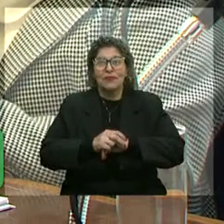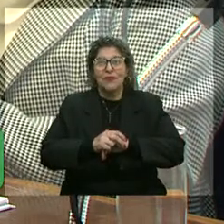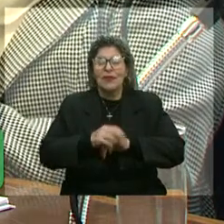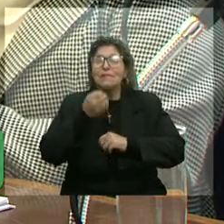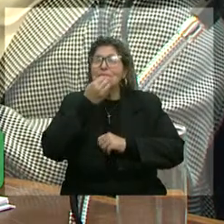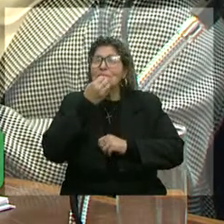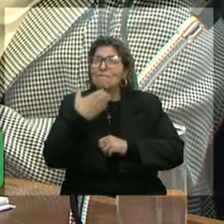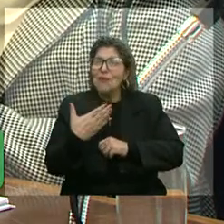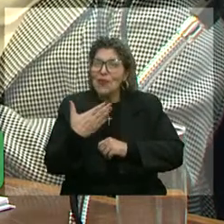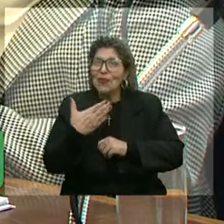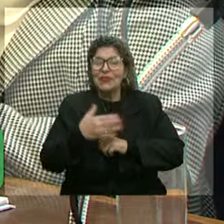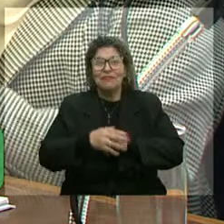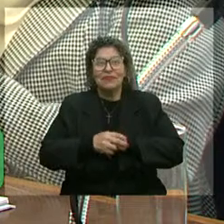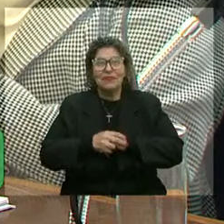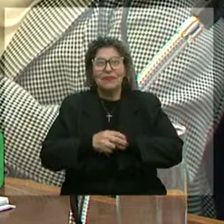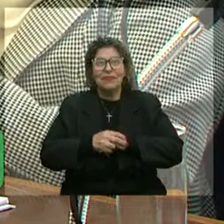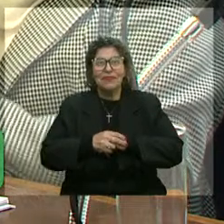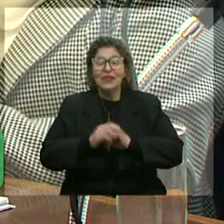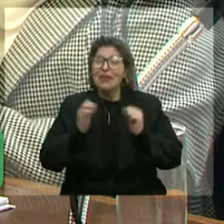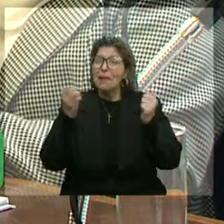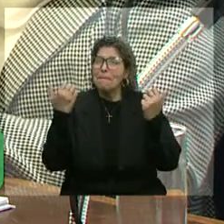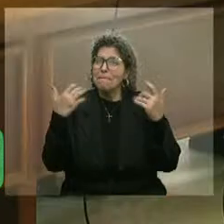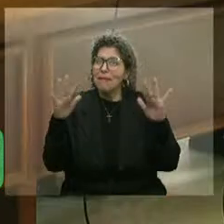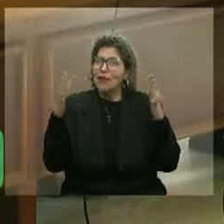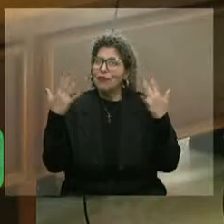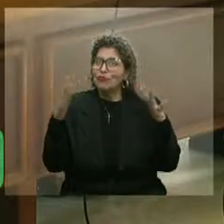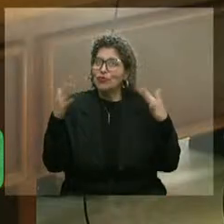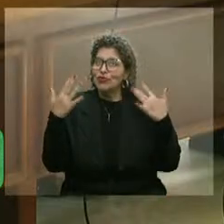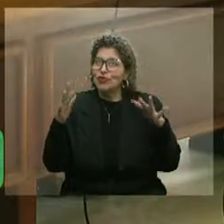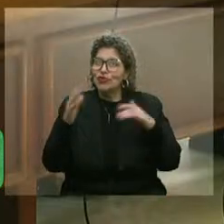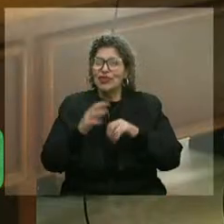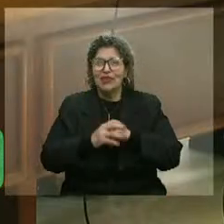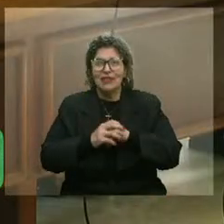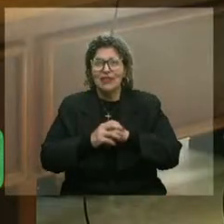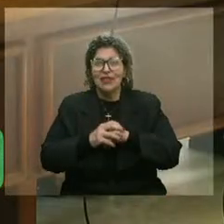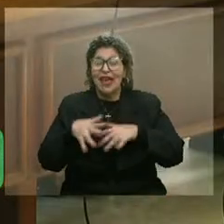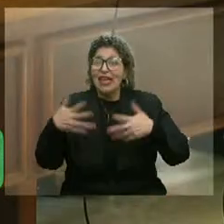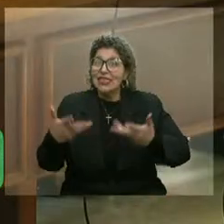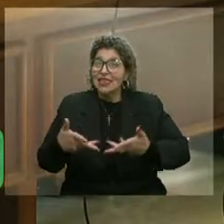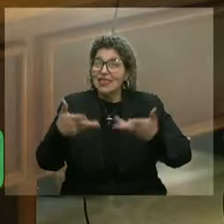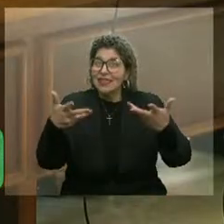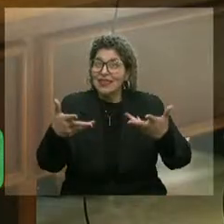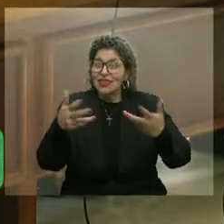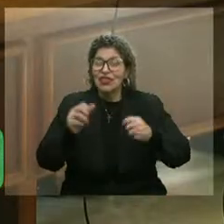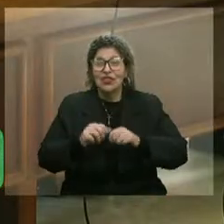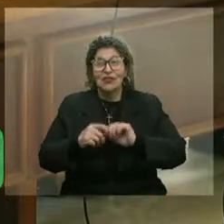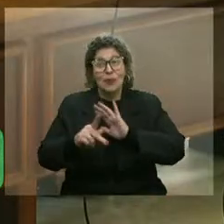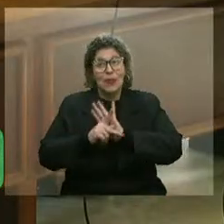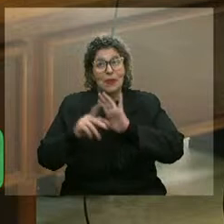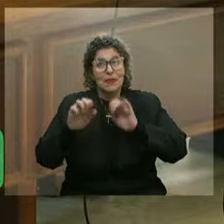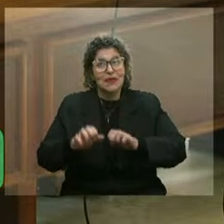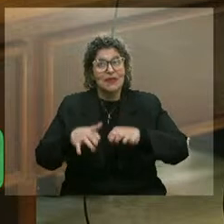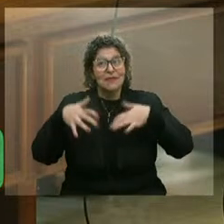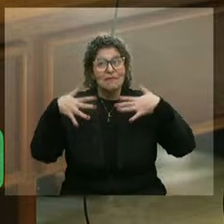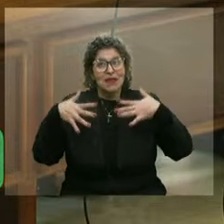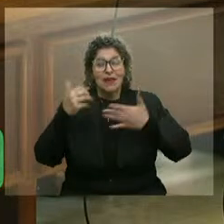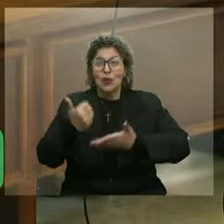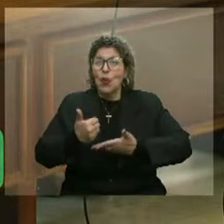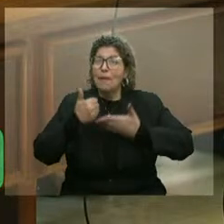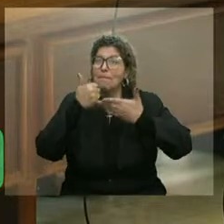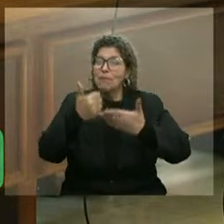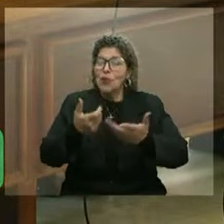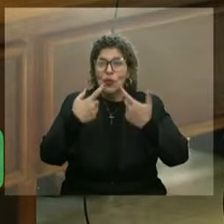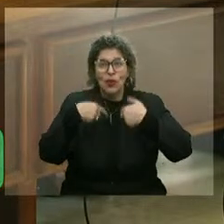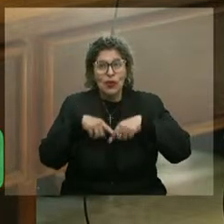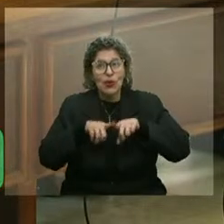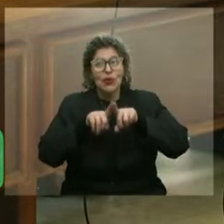que bom, e quero aplaudir não só a iniciativa da Assembleia, com apoio e parceria